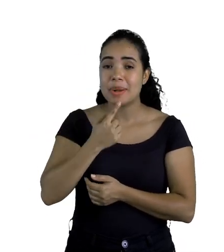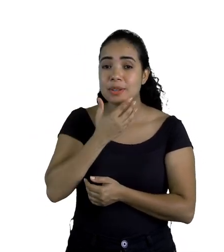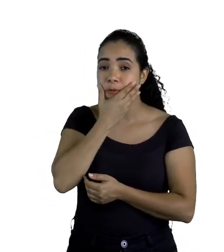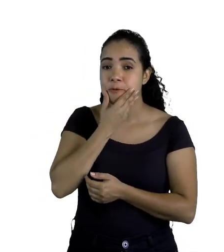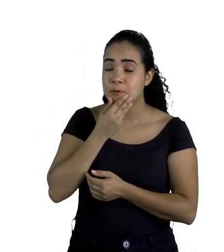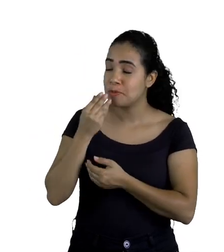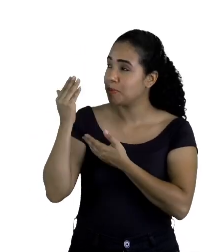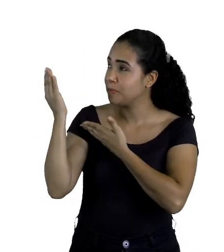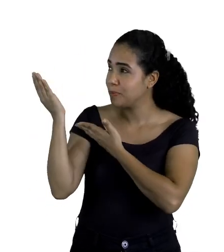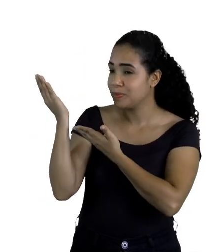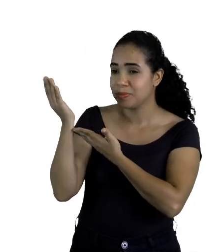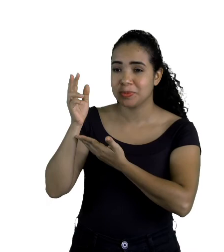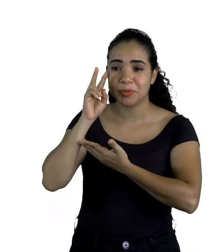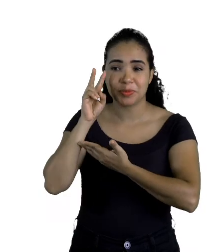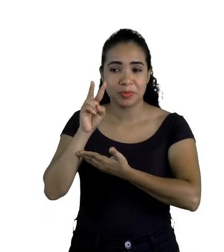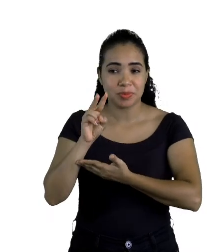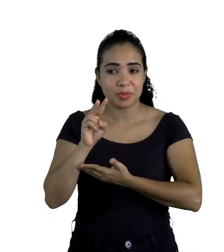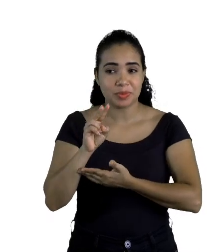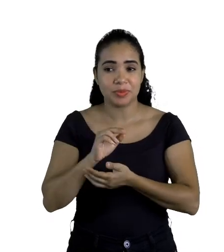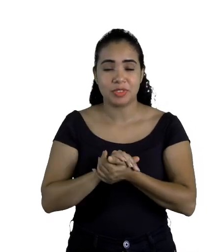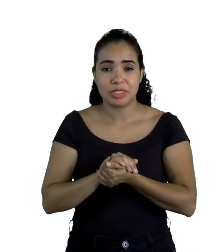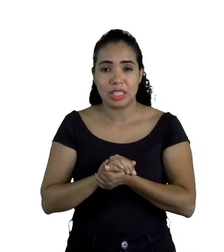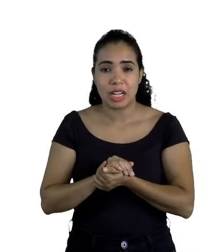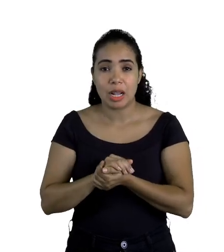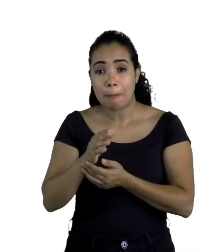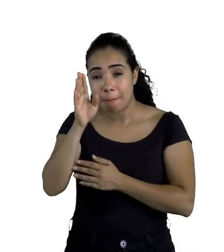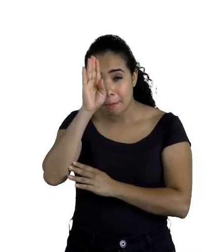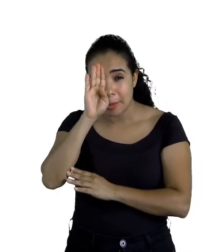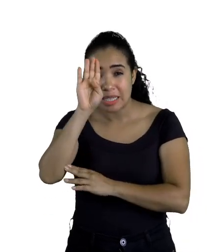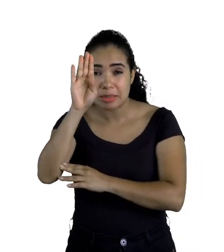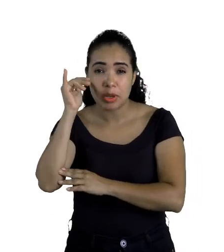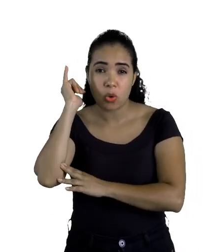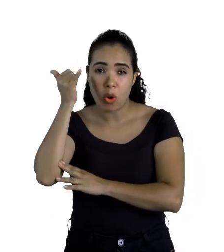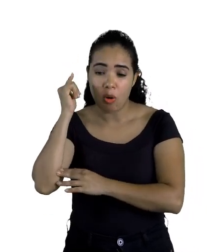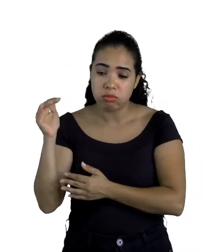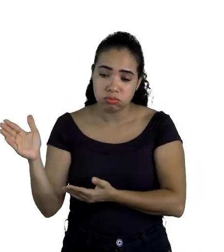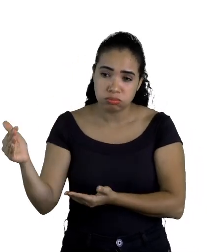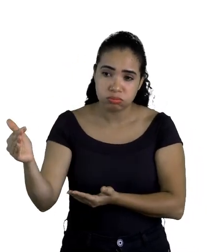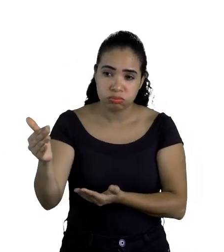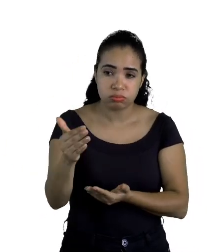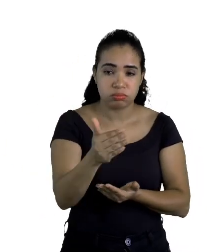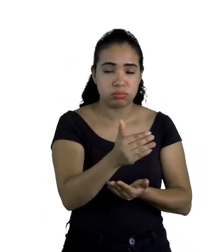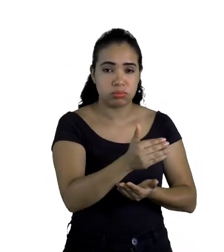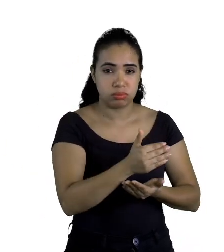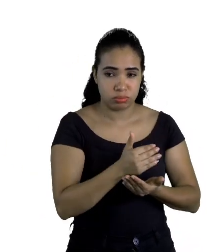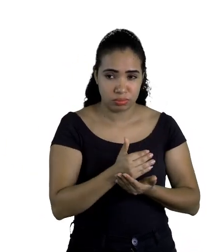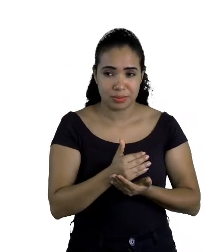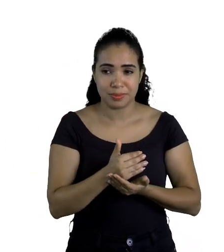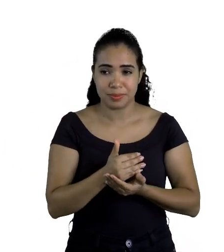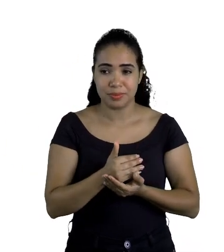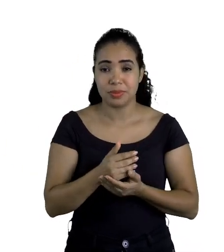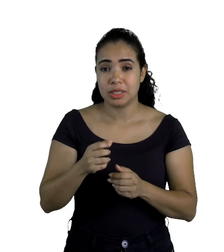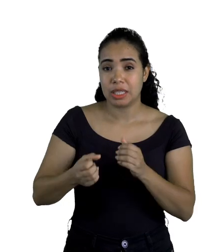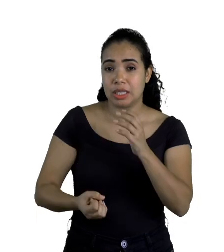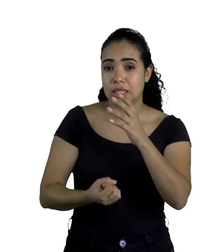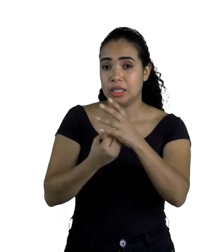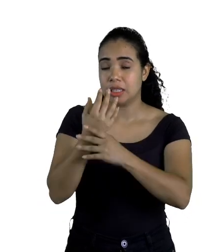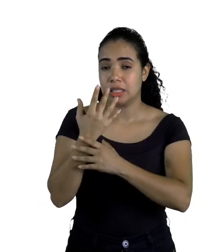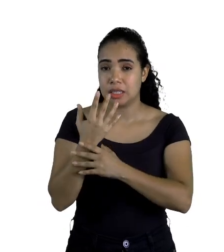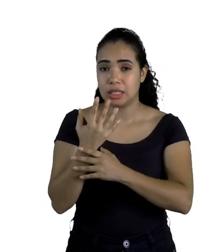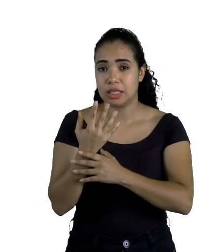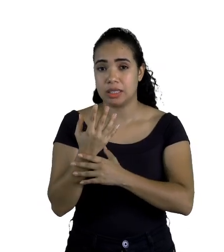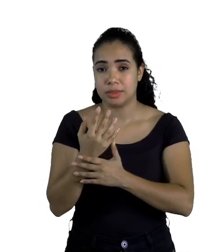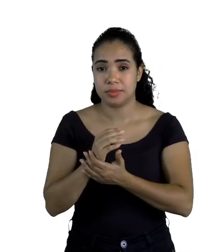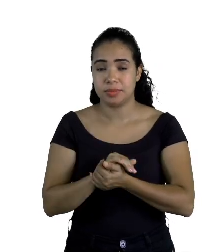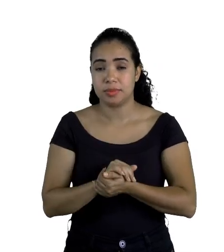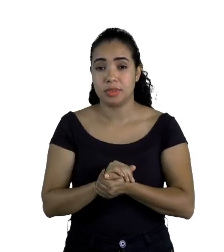na telinha, ele reuniu os principais contos afro-brasileiros e fez uma coletânea.